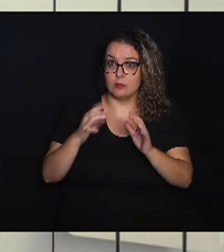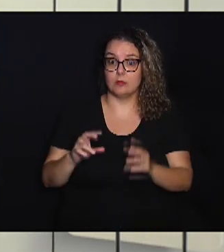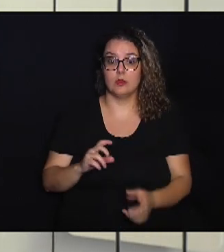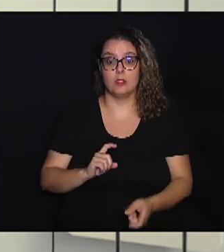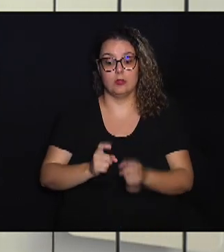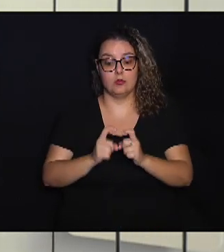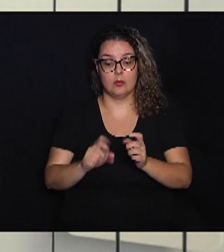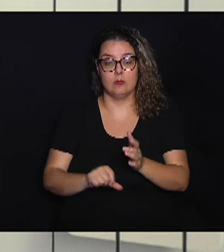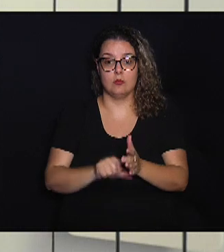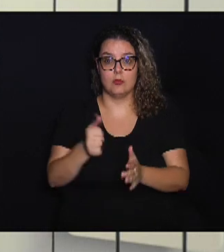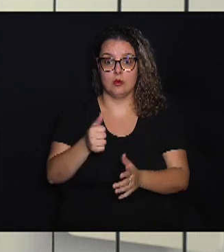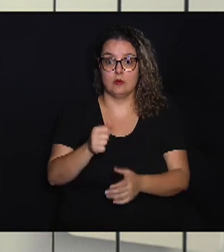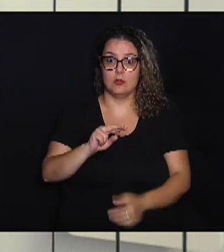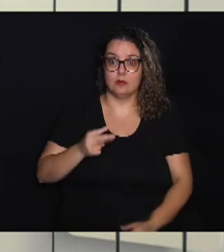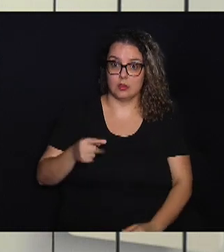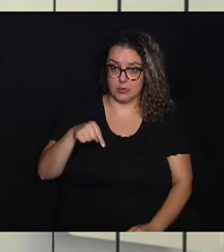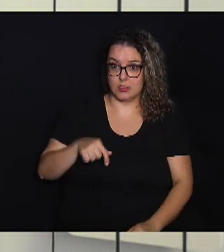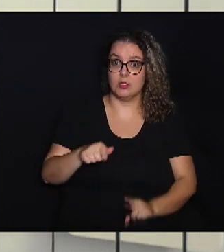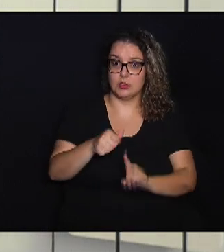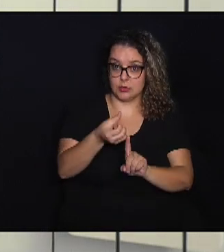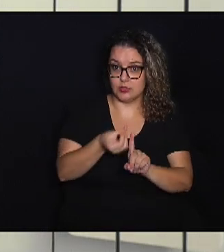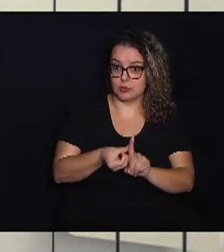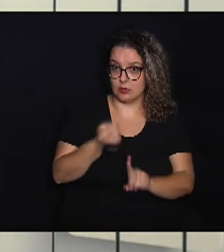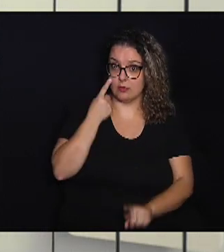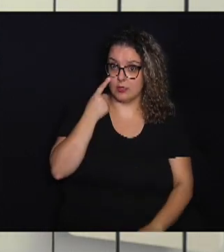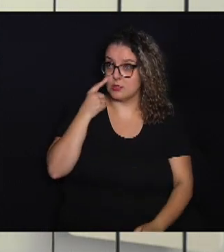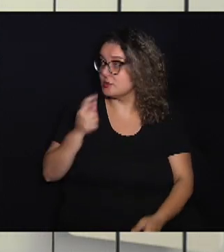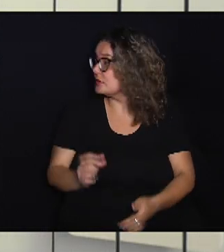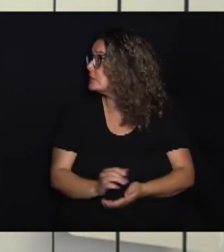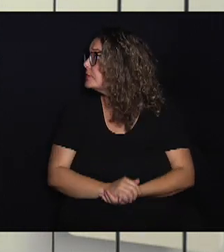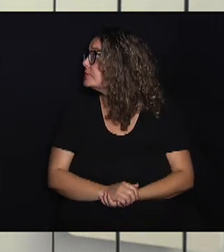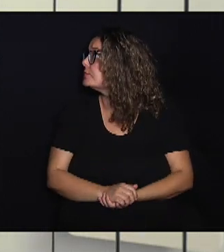primeira vez neste semestre. Acompanhe como foi.